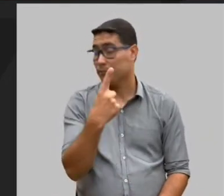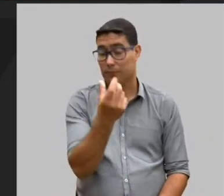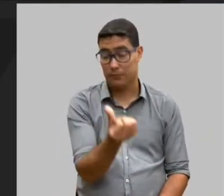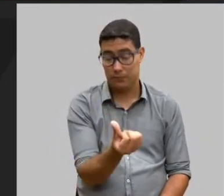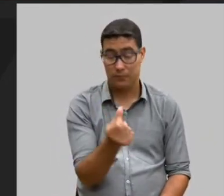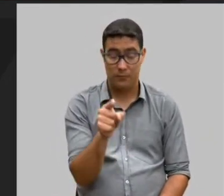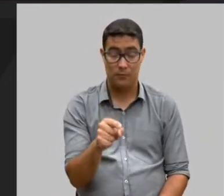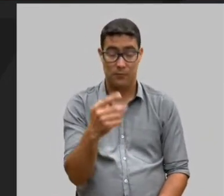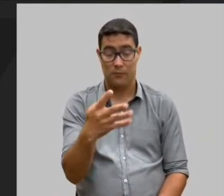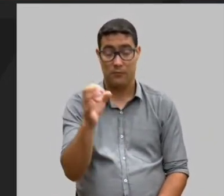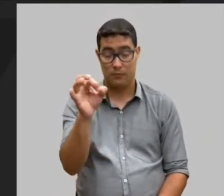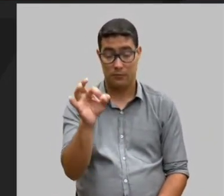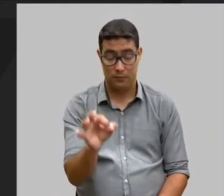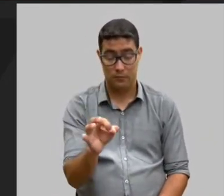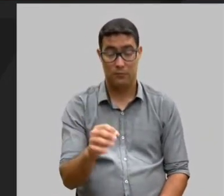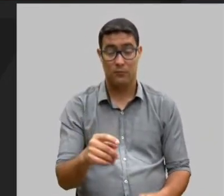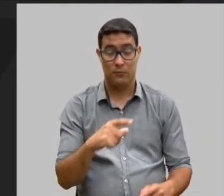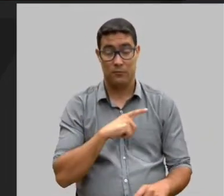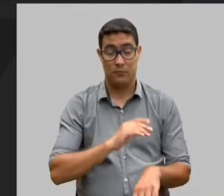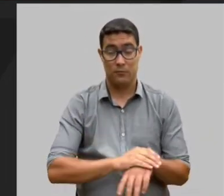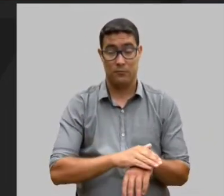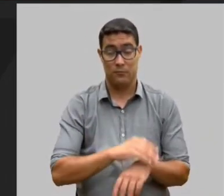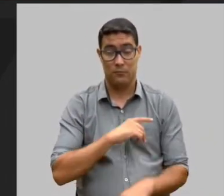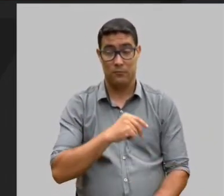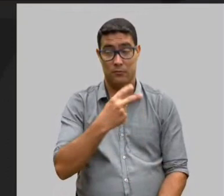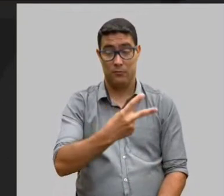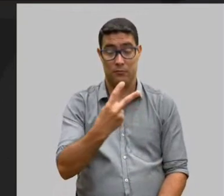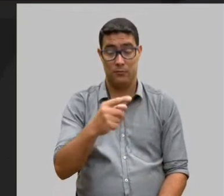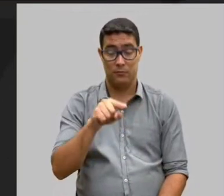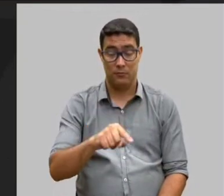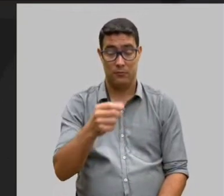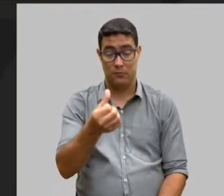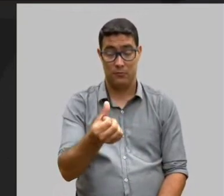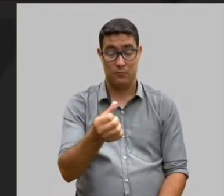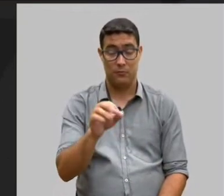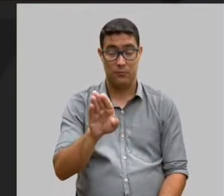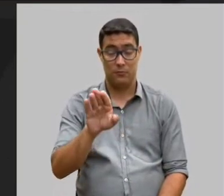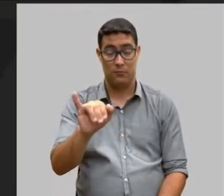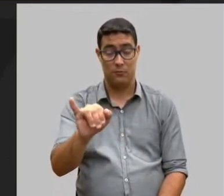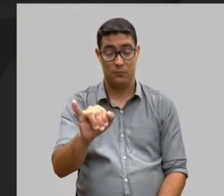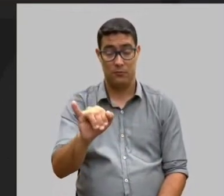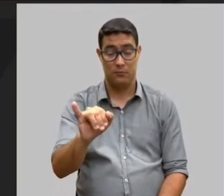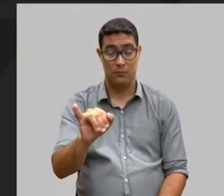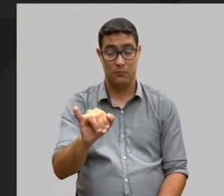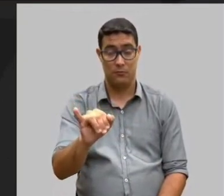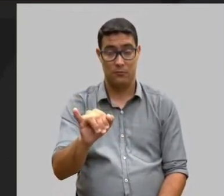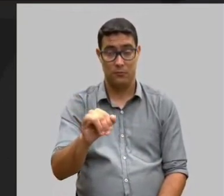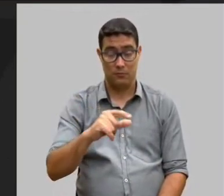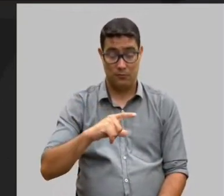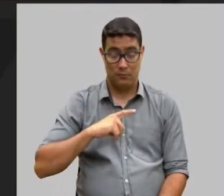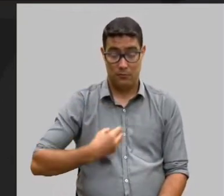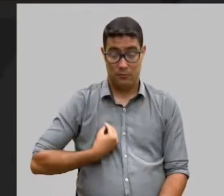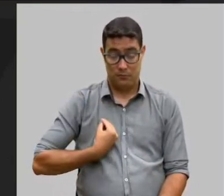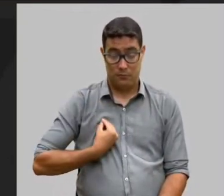bi mas ainda assim foi pro estoque 22,66 bi porque go existe existia a limitação da receita real né que é